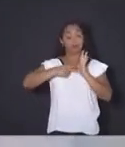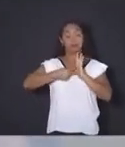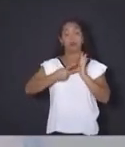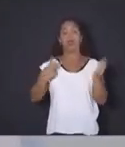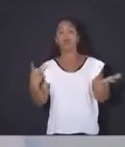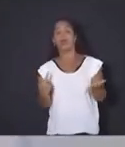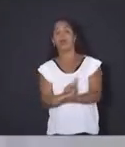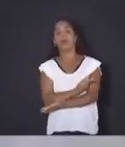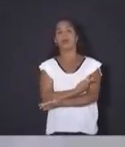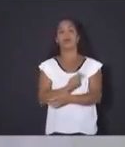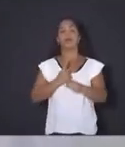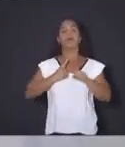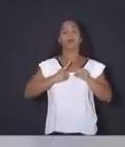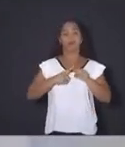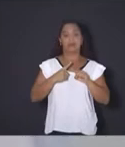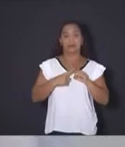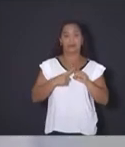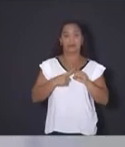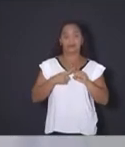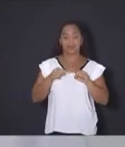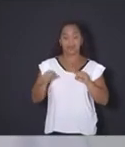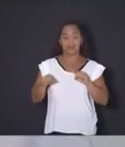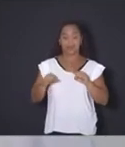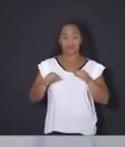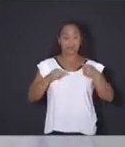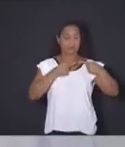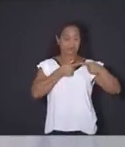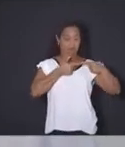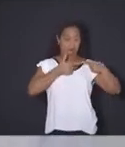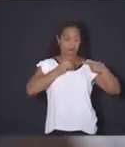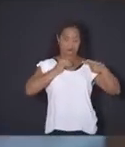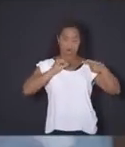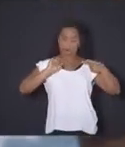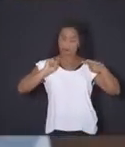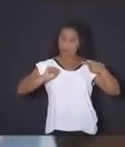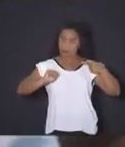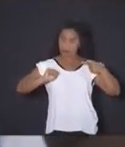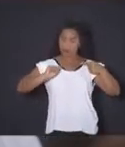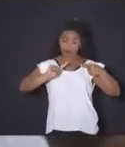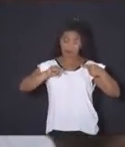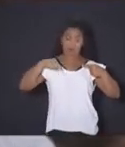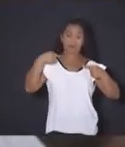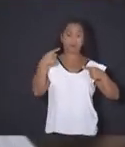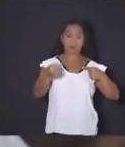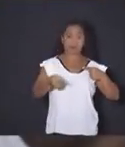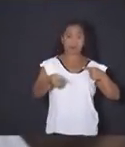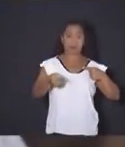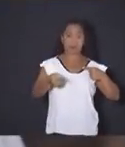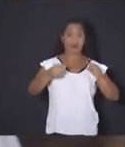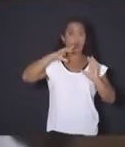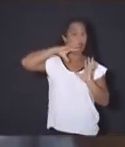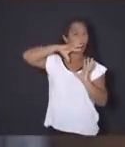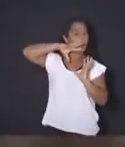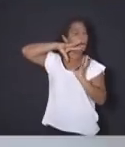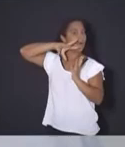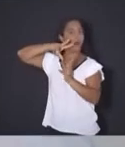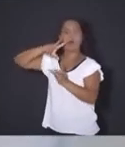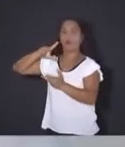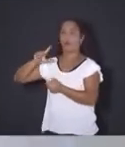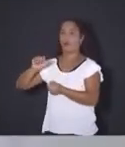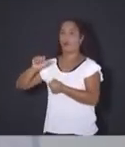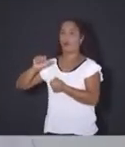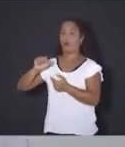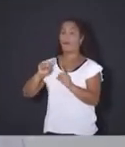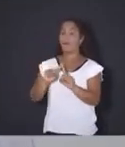intensifica no pós 2008 com exceção do brasil porque no brasil